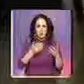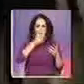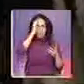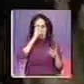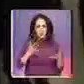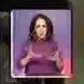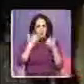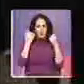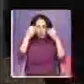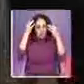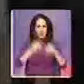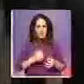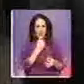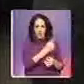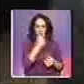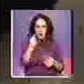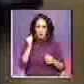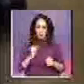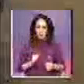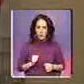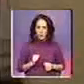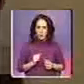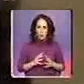do respeito e da conquista da dignidade de cada um.